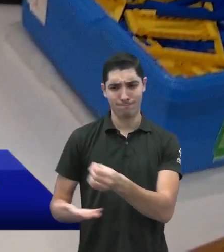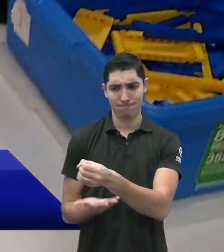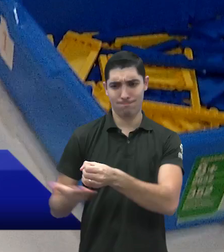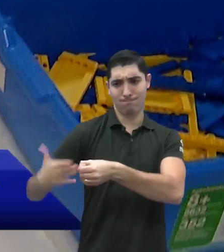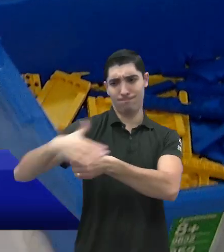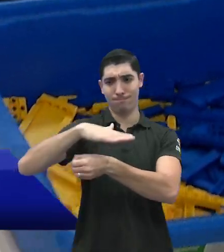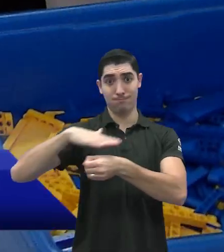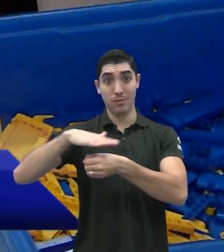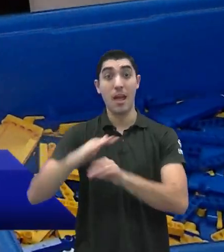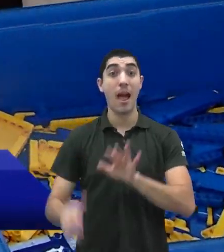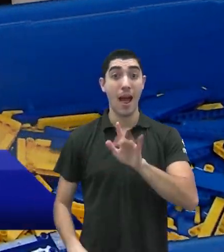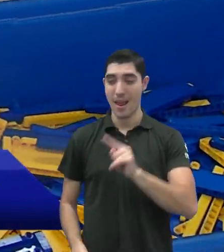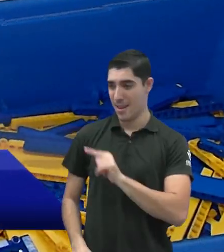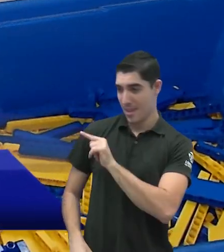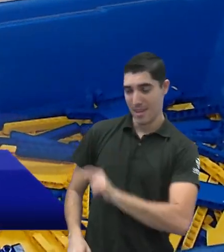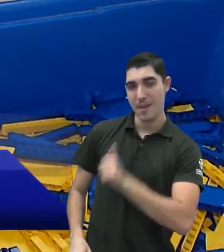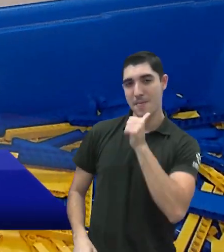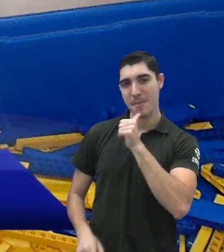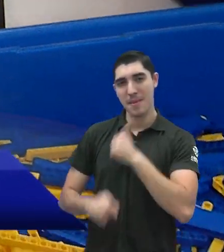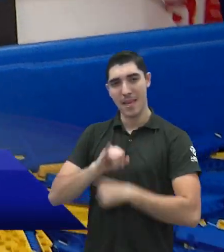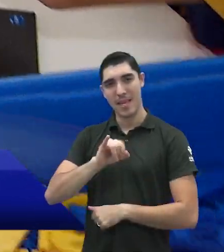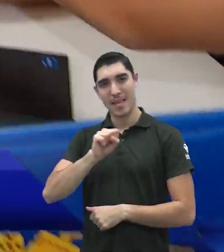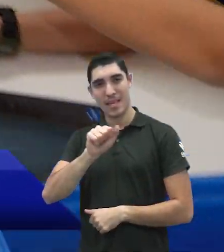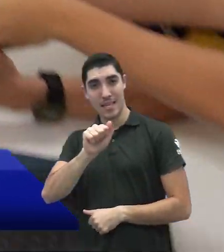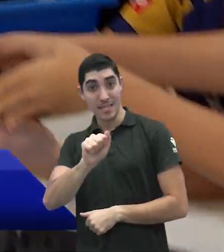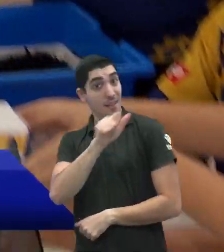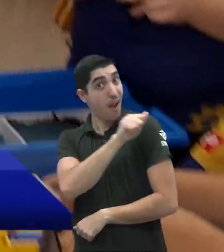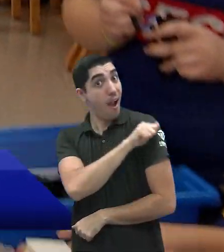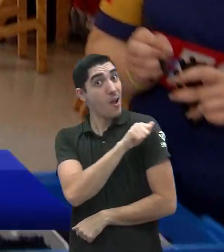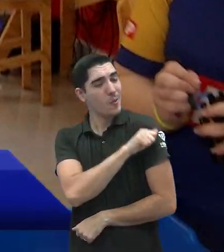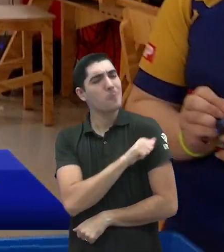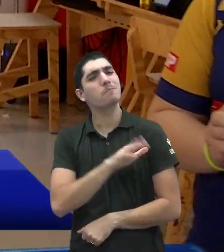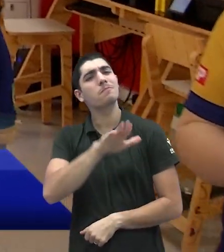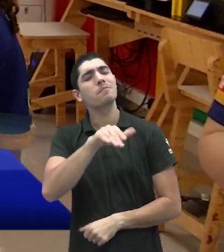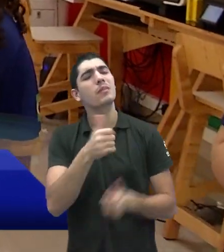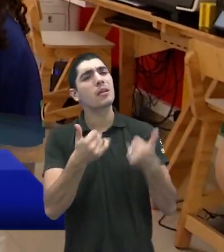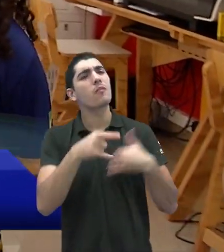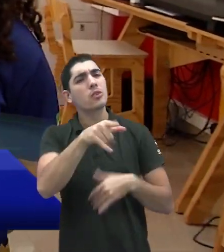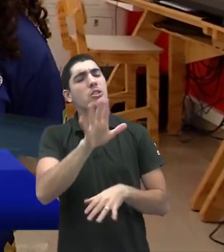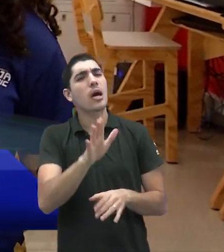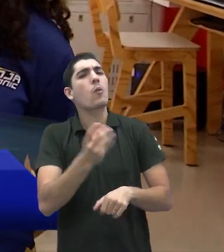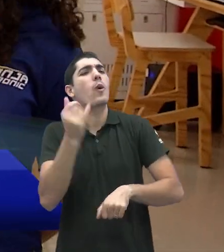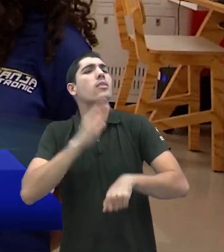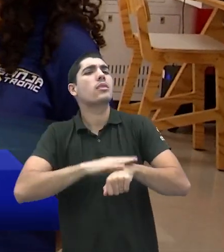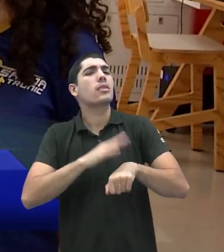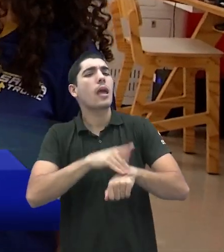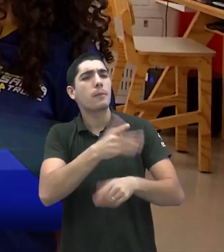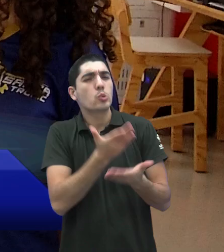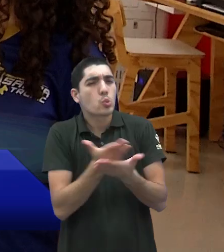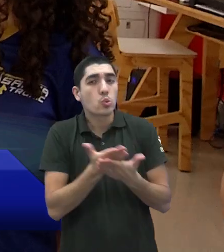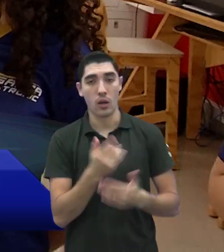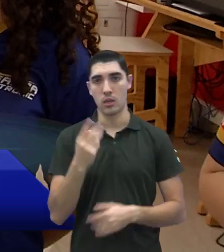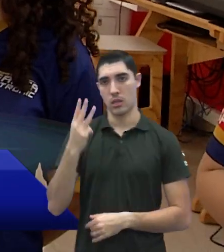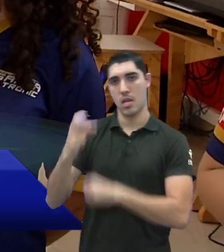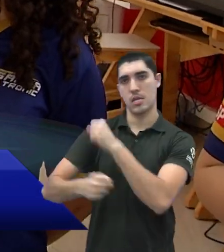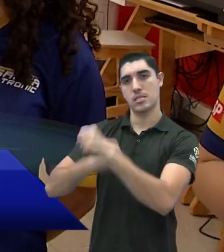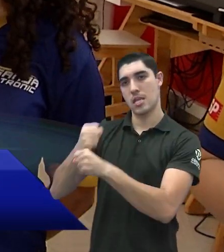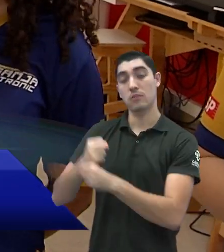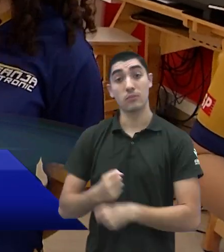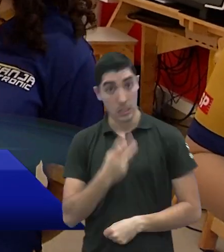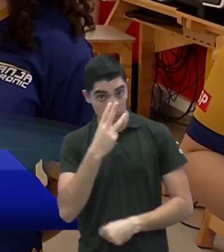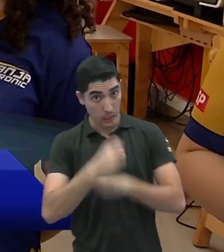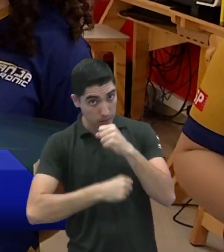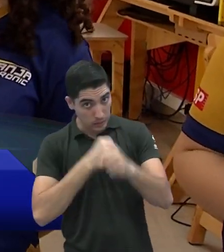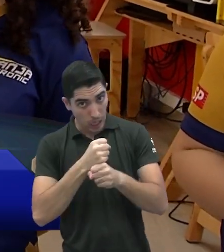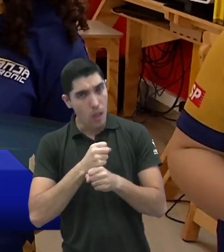mais avançado, mas do qual a Isa, que está aqui comigo, é aluna. E Isa, fala para mim, você já está estudando robótica há quanto tempo?